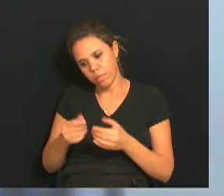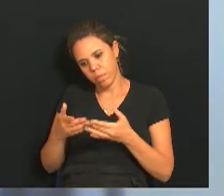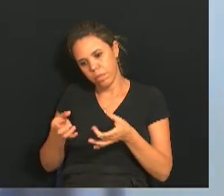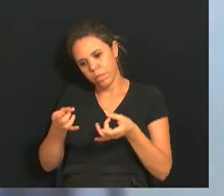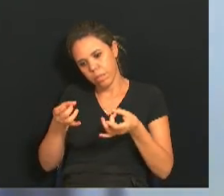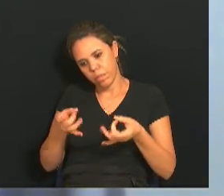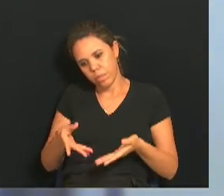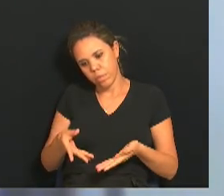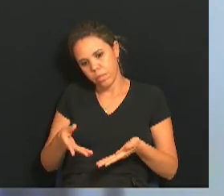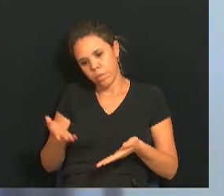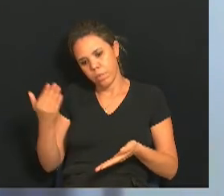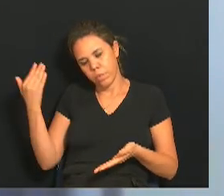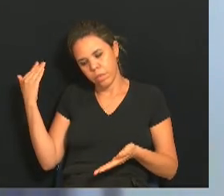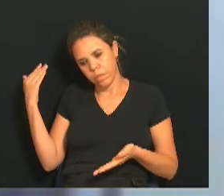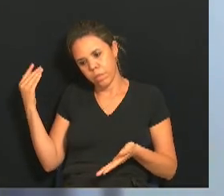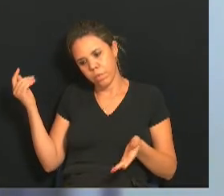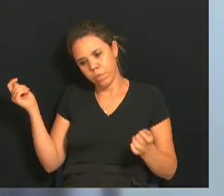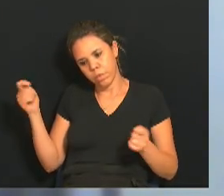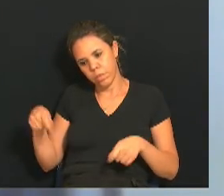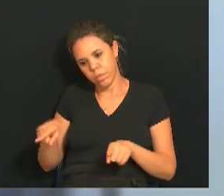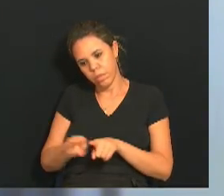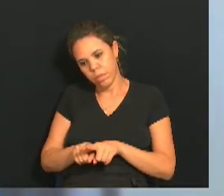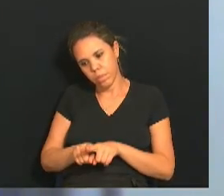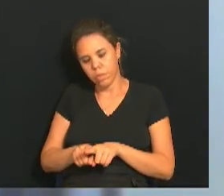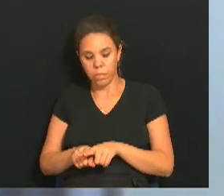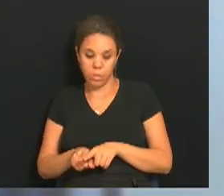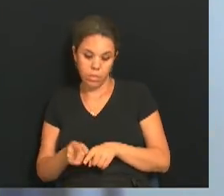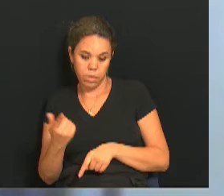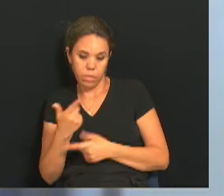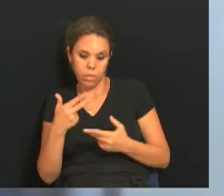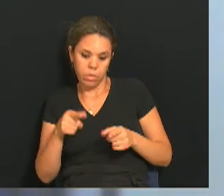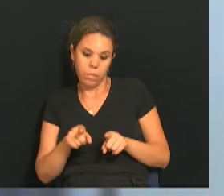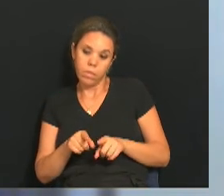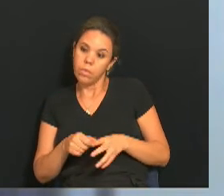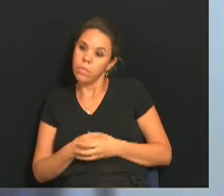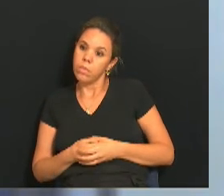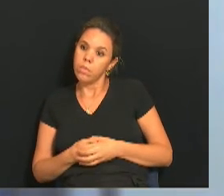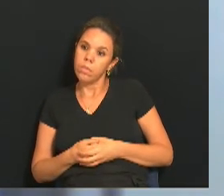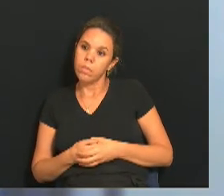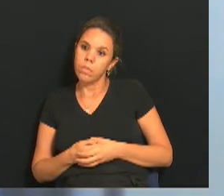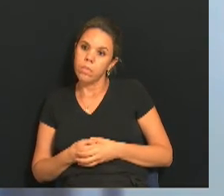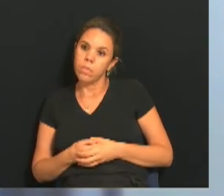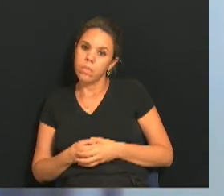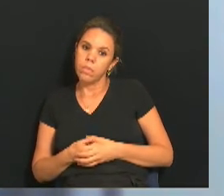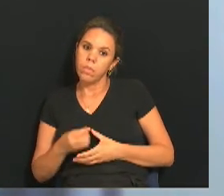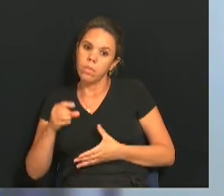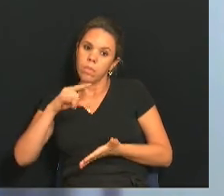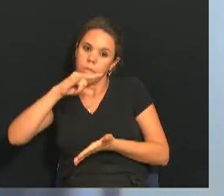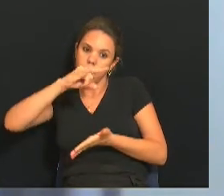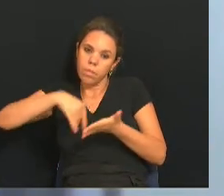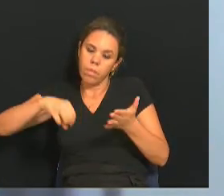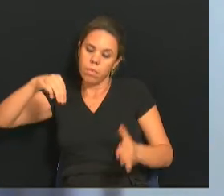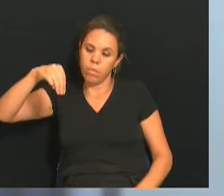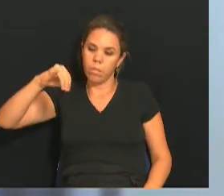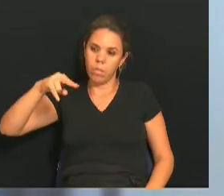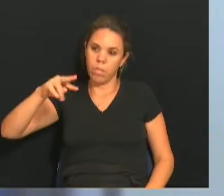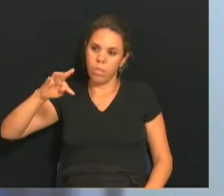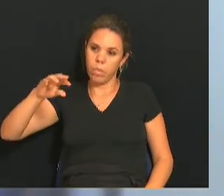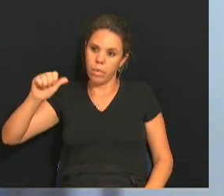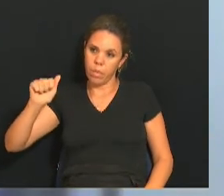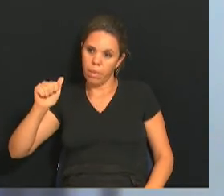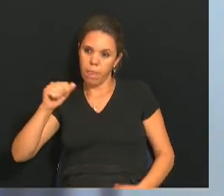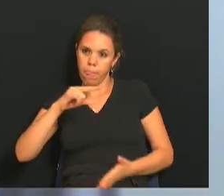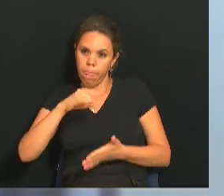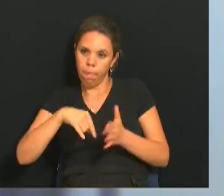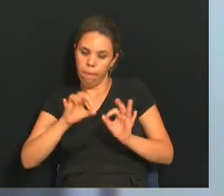minuta naquelas condições para propor uma minuta em outras condições. E essa minuta, que foi encaminhada para cá, já nem foi mais